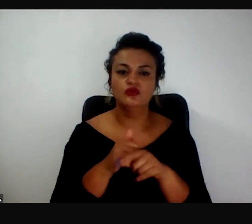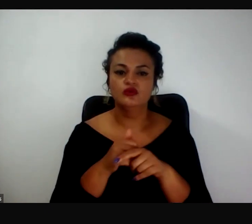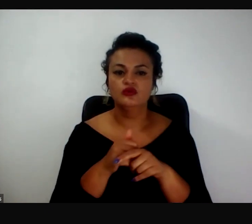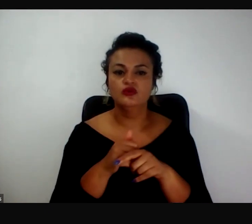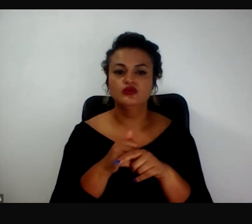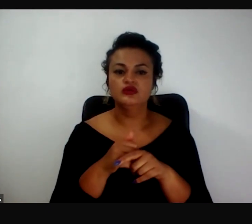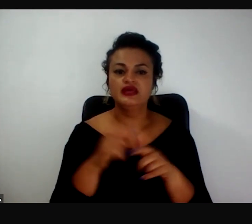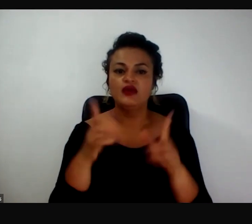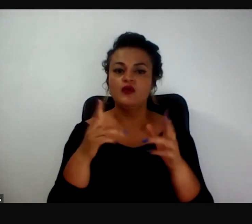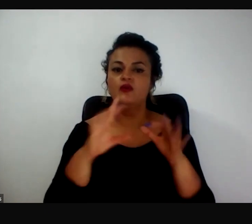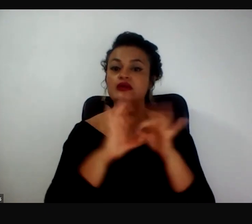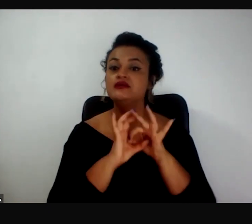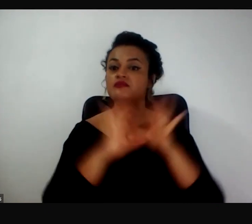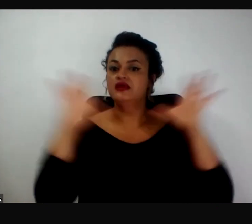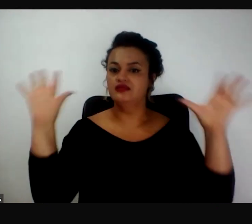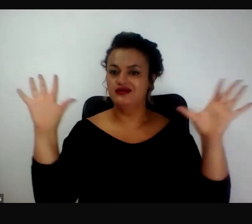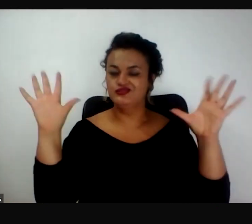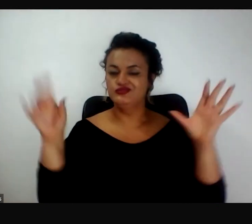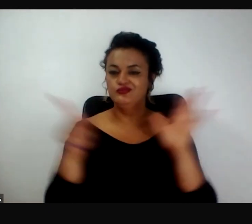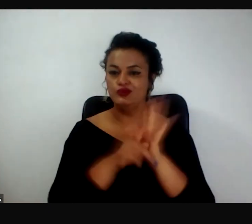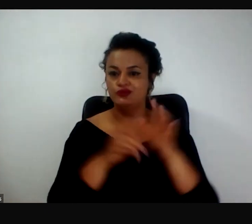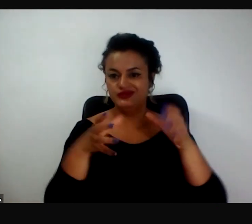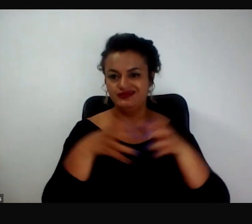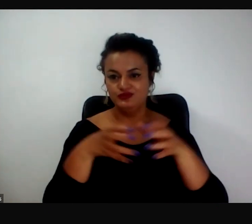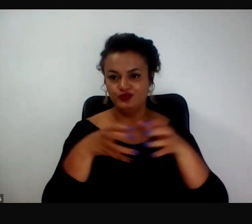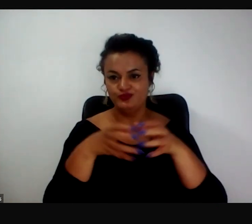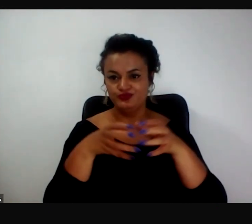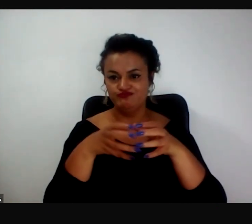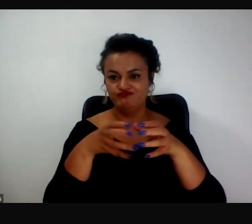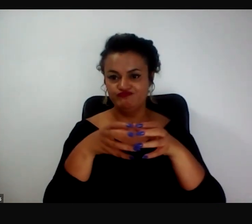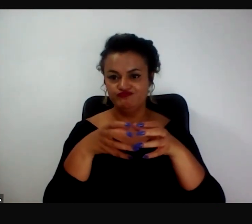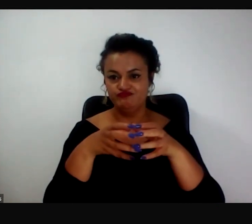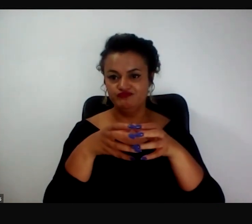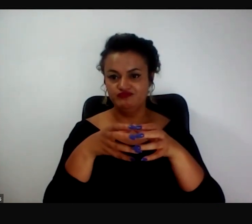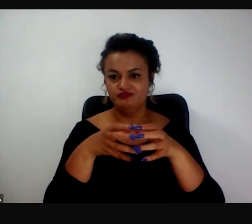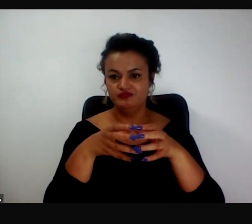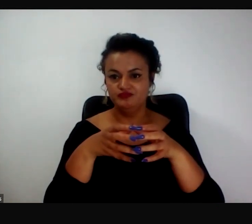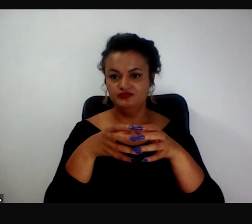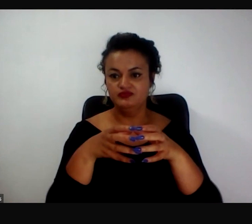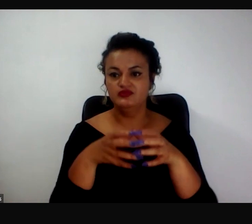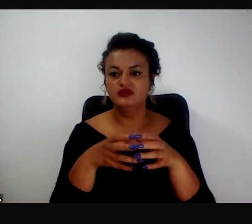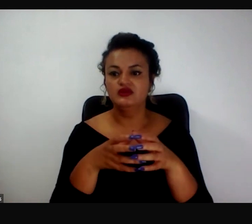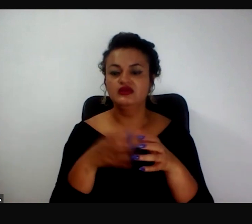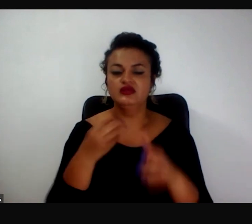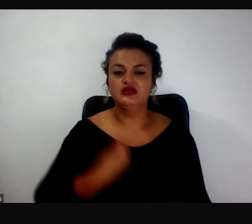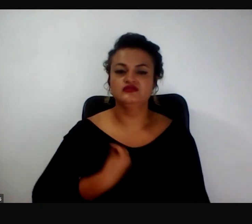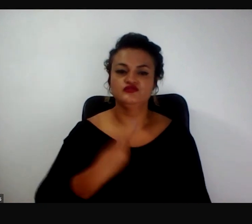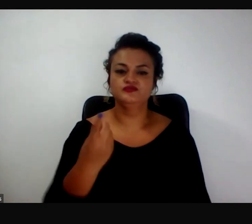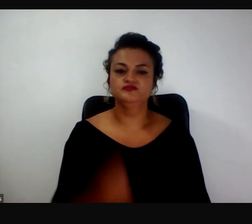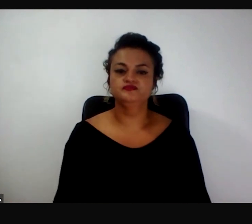liberdade dos juízes de decidir independentemente aos outros tribunais.